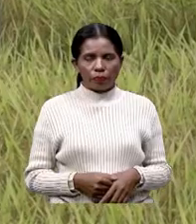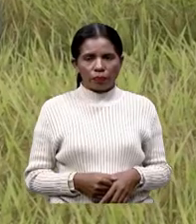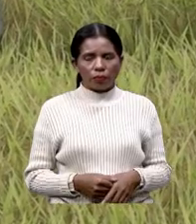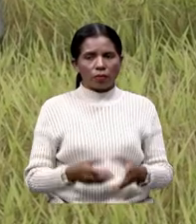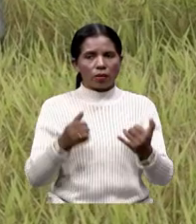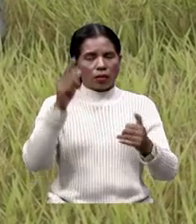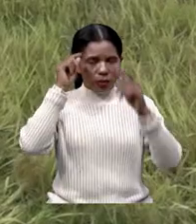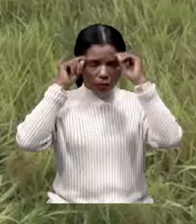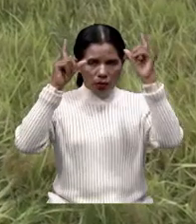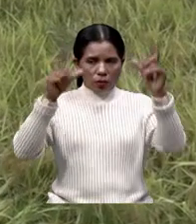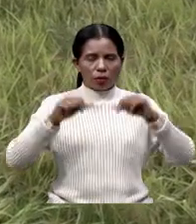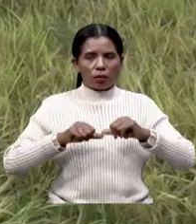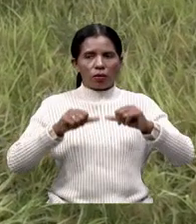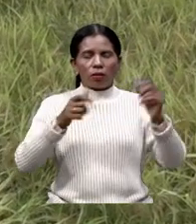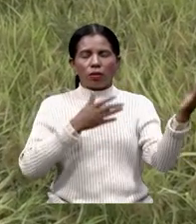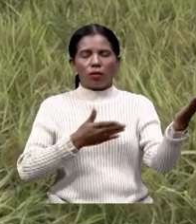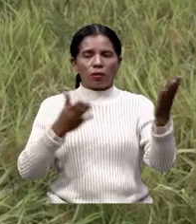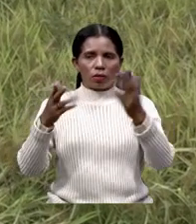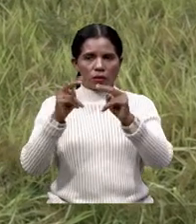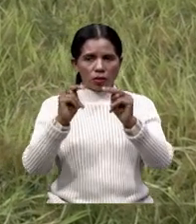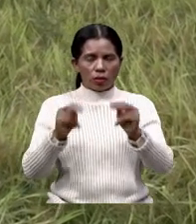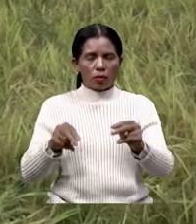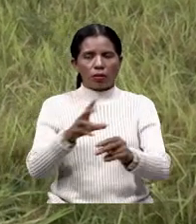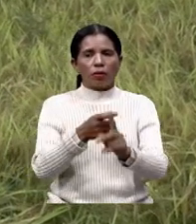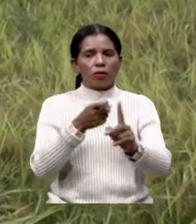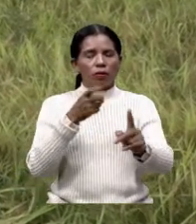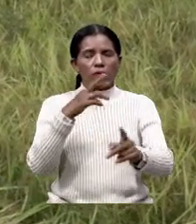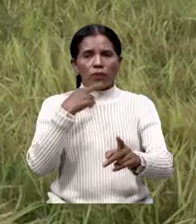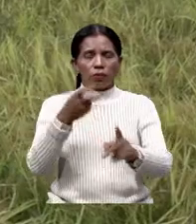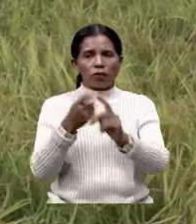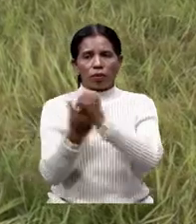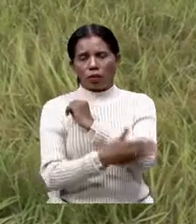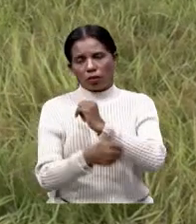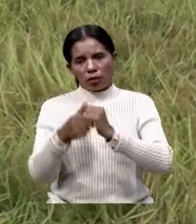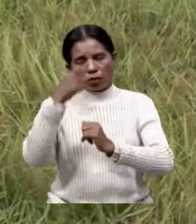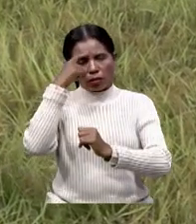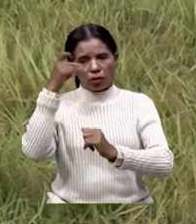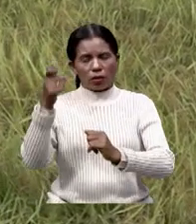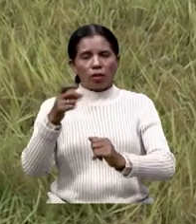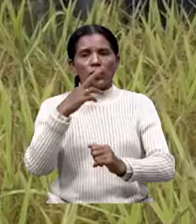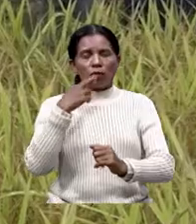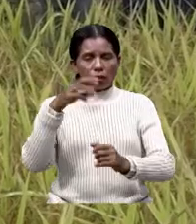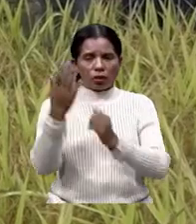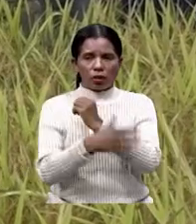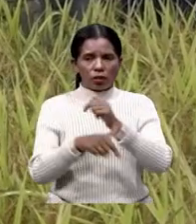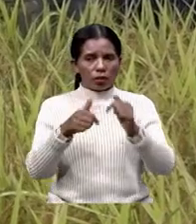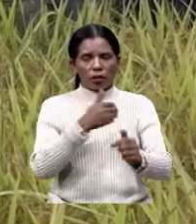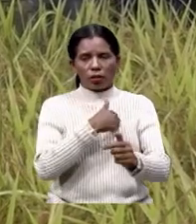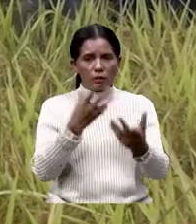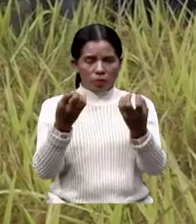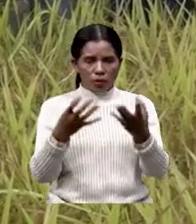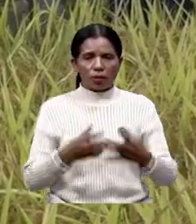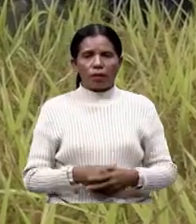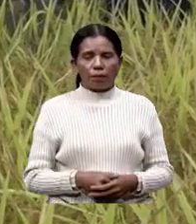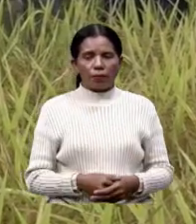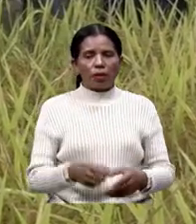Dadão, né, Timor-Leste continua em porta a necessidade básica, liu-liu, fosso, sirai-liur, tamba produção fosso e arrailar, será o suficiente.